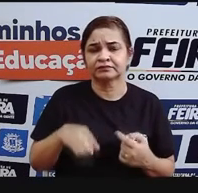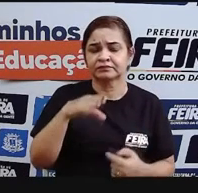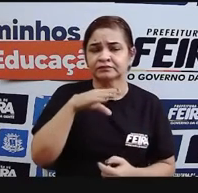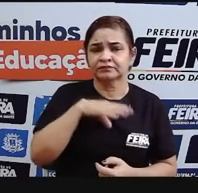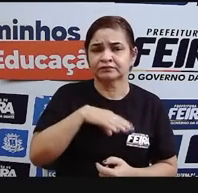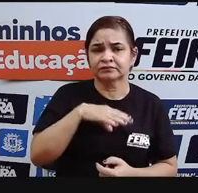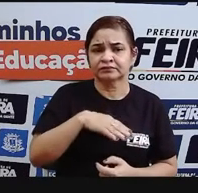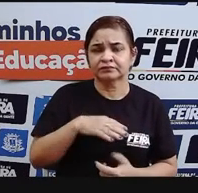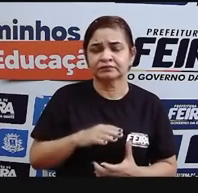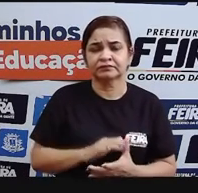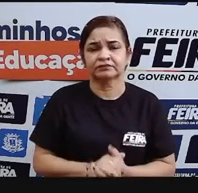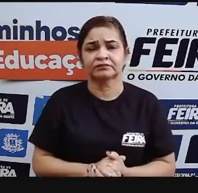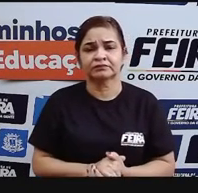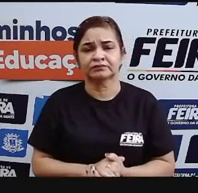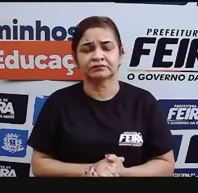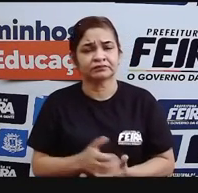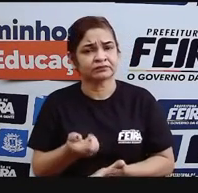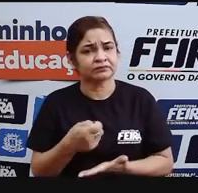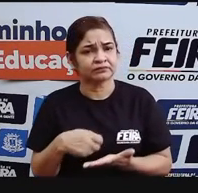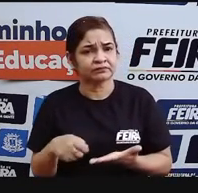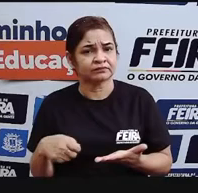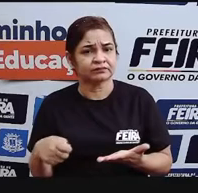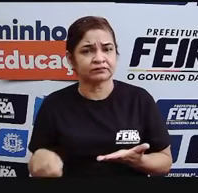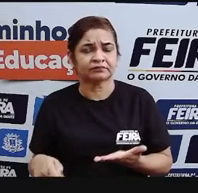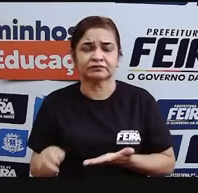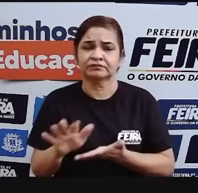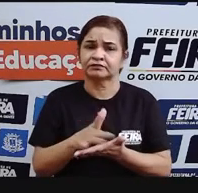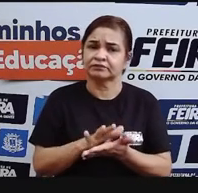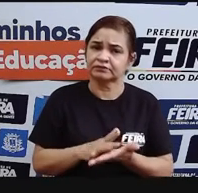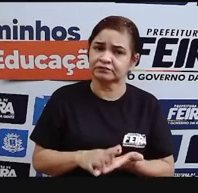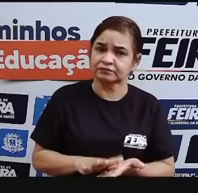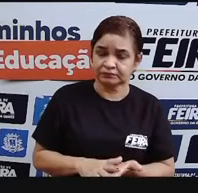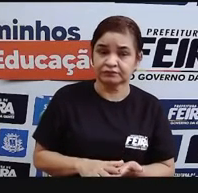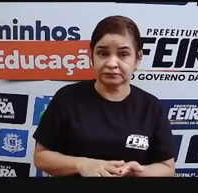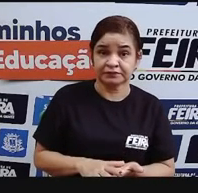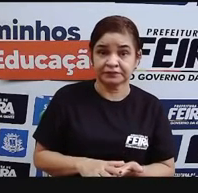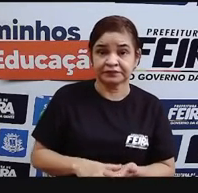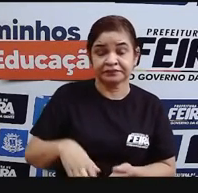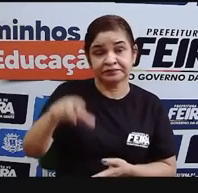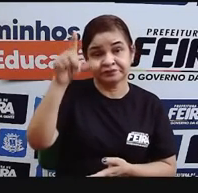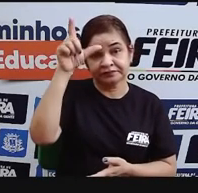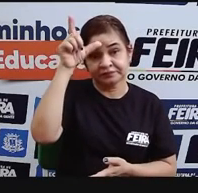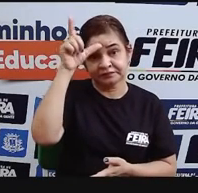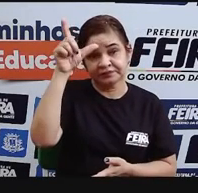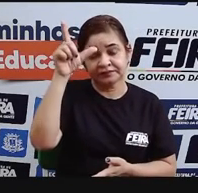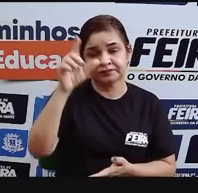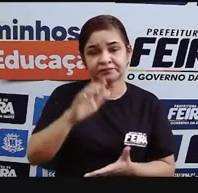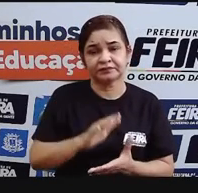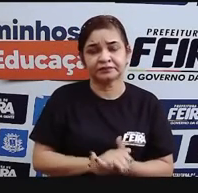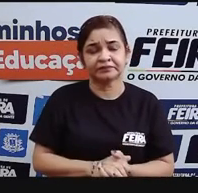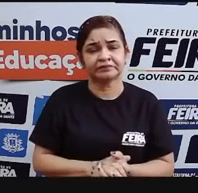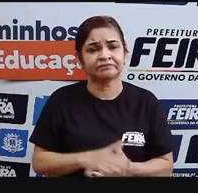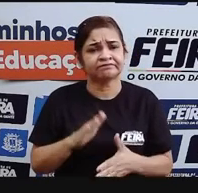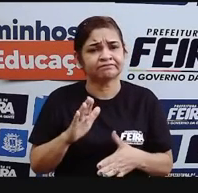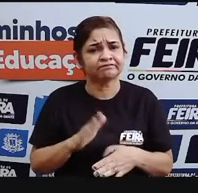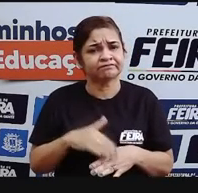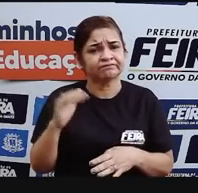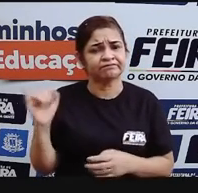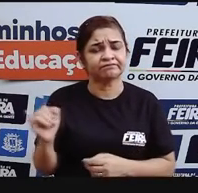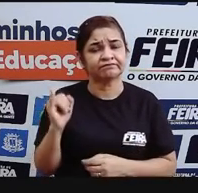são escritoras, sambistas, líderes de um dos